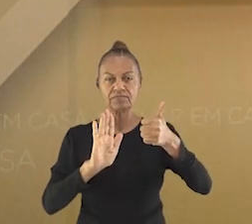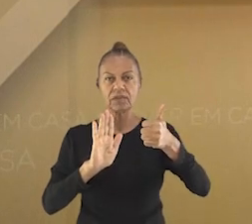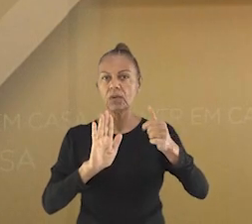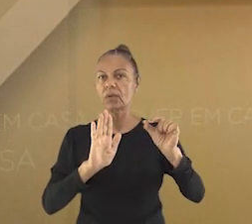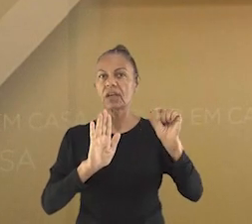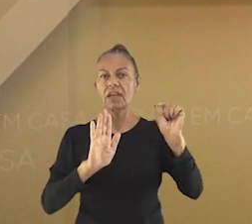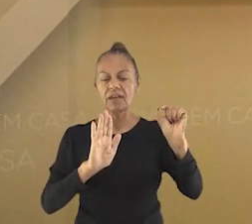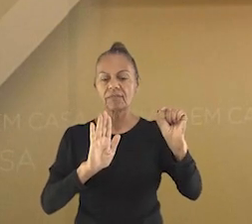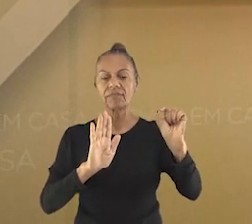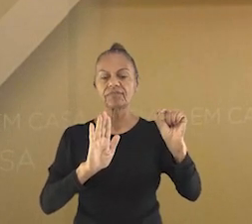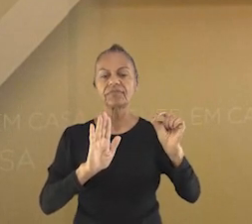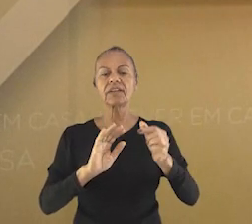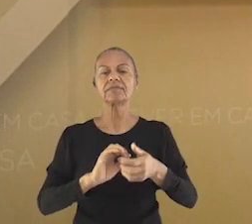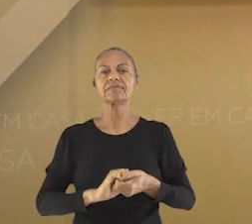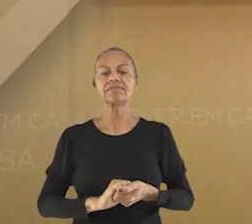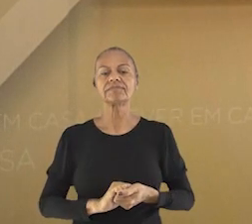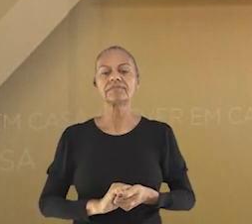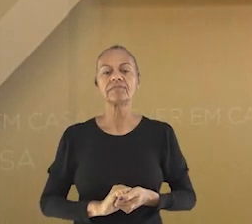podemos citar: